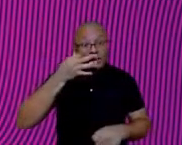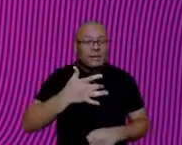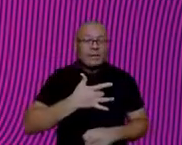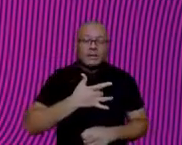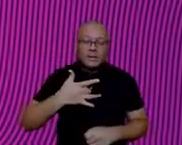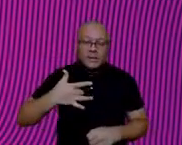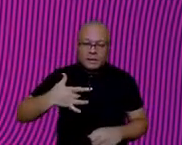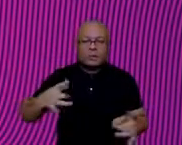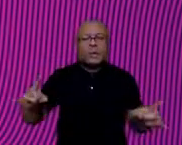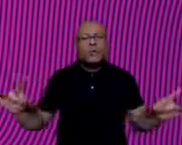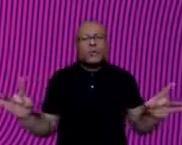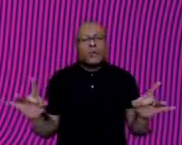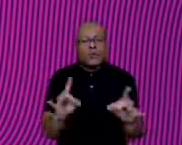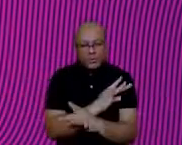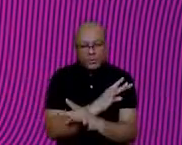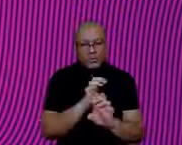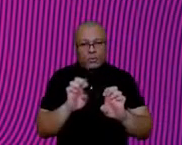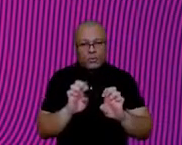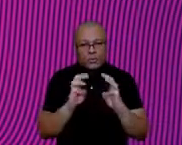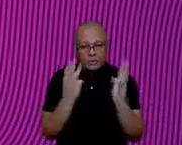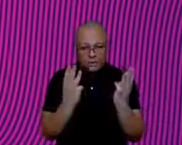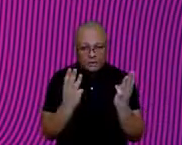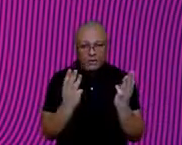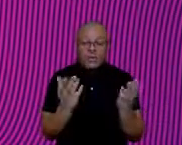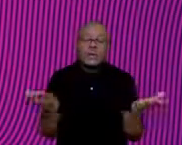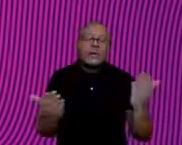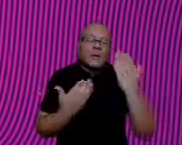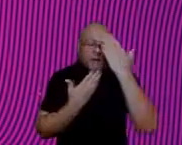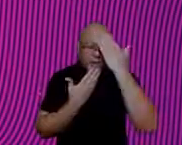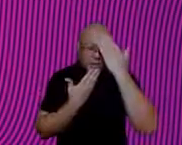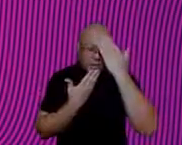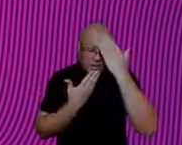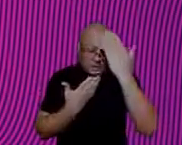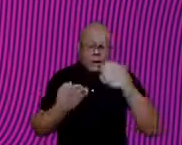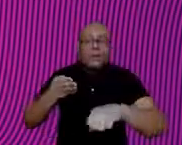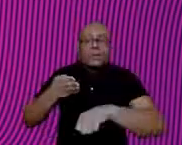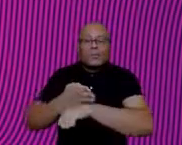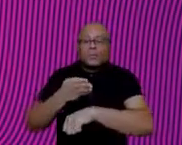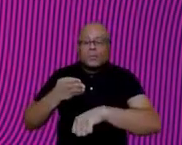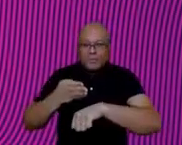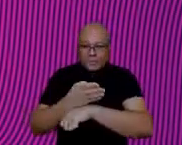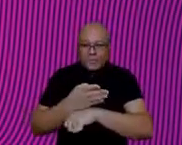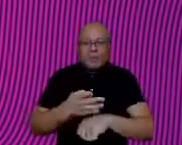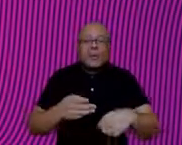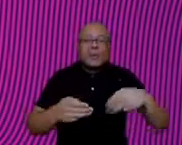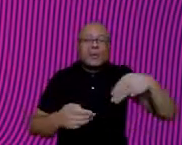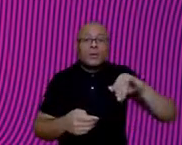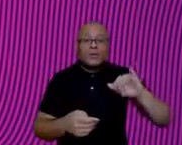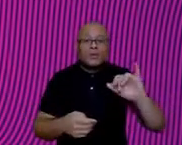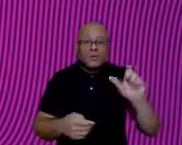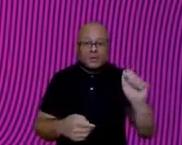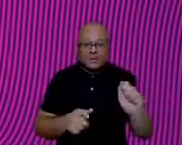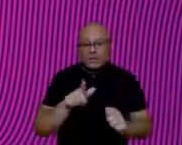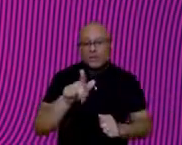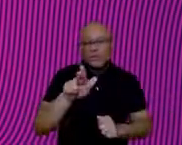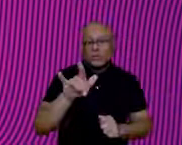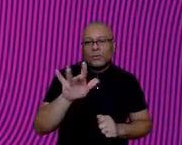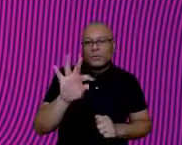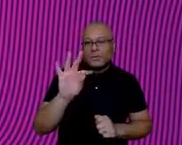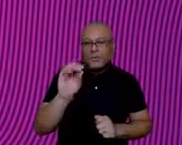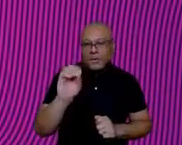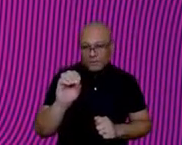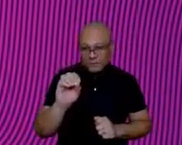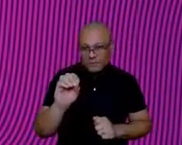do evento. Então, eu quero agradecer aos participantes, Dr. Mittal, Dr. Gustavo Sanchez,